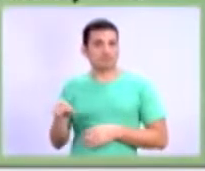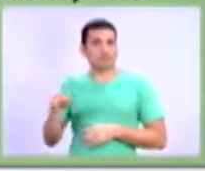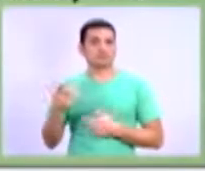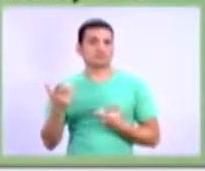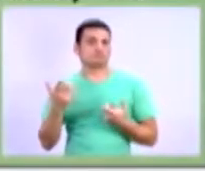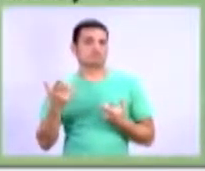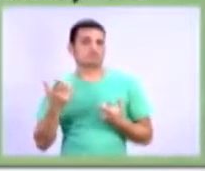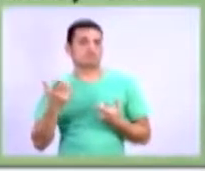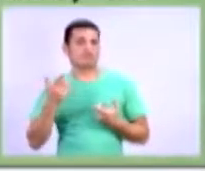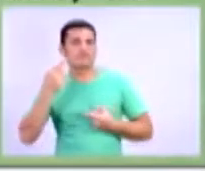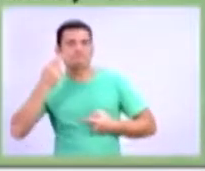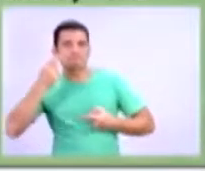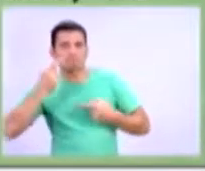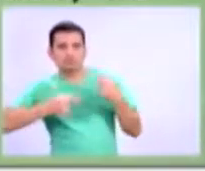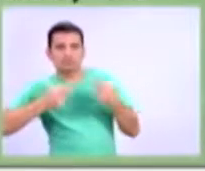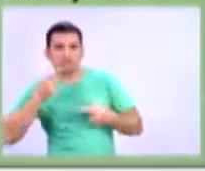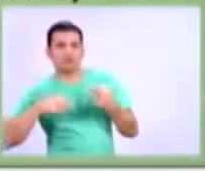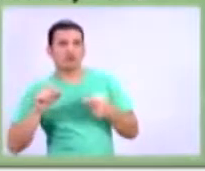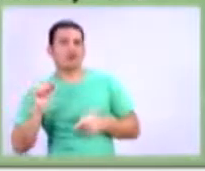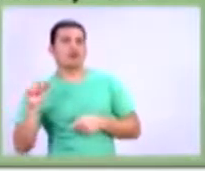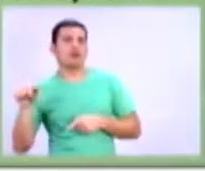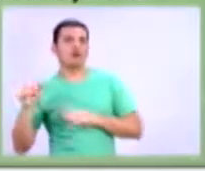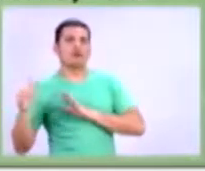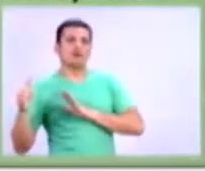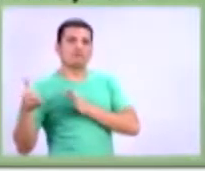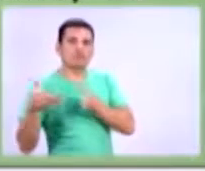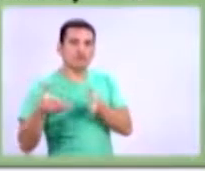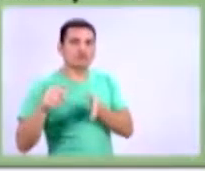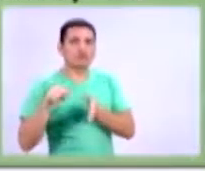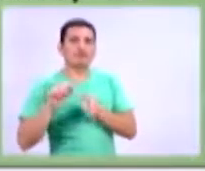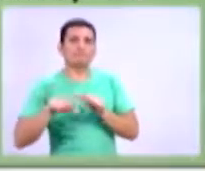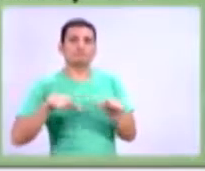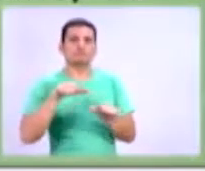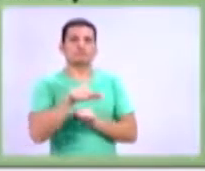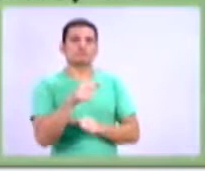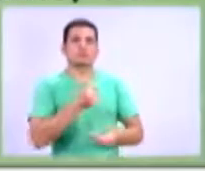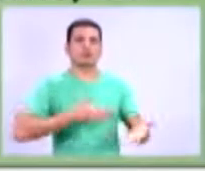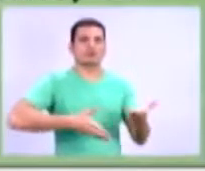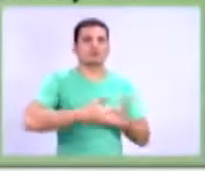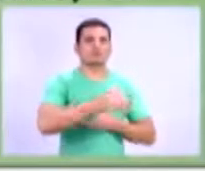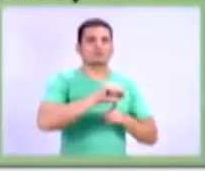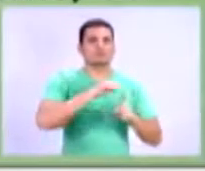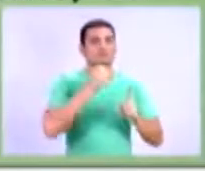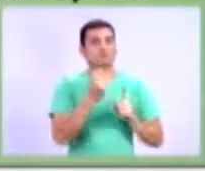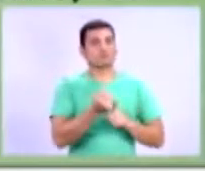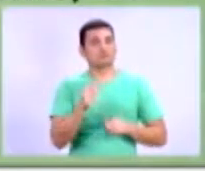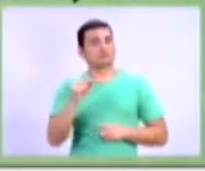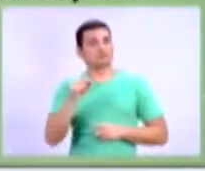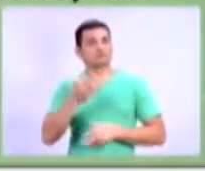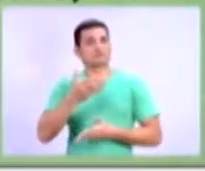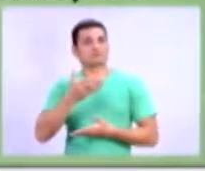conduta que deve estar voltada para uma mudança nas relações sociais. Essas relações em que nós temos